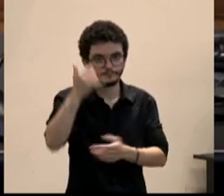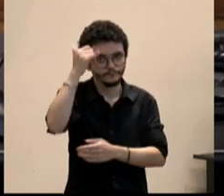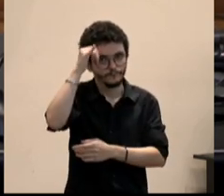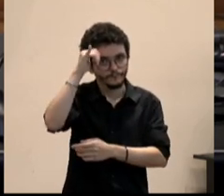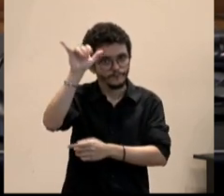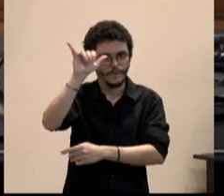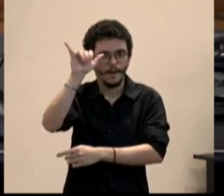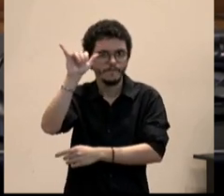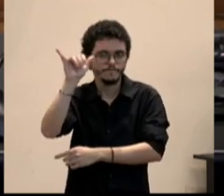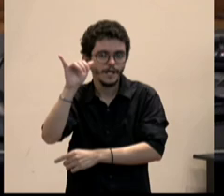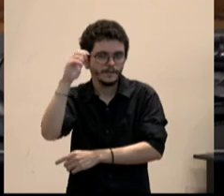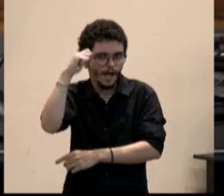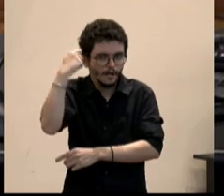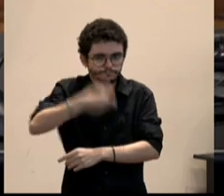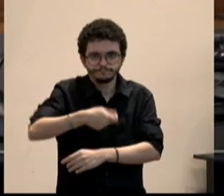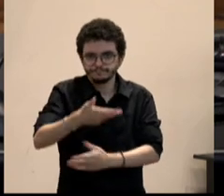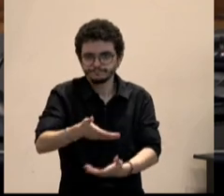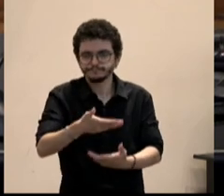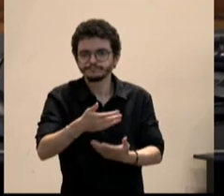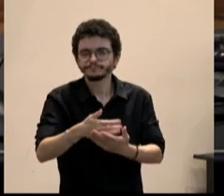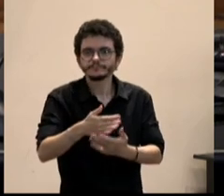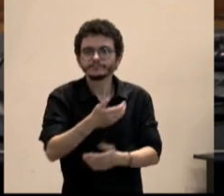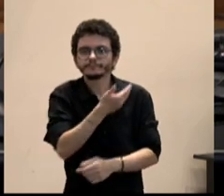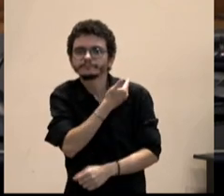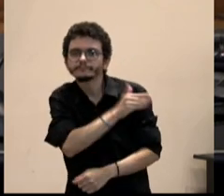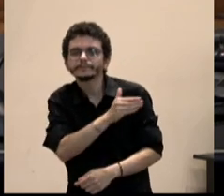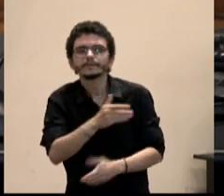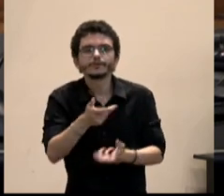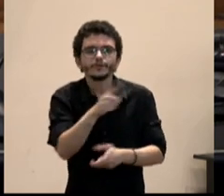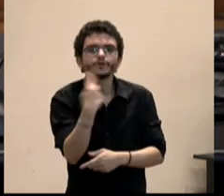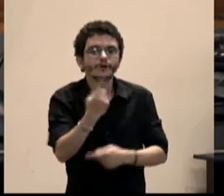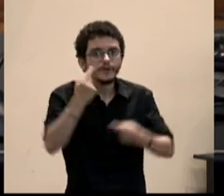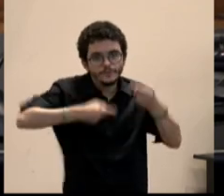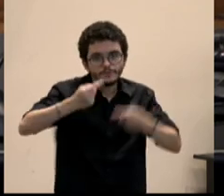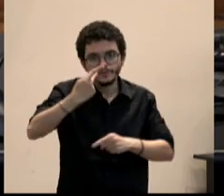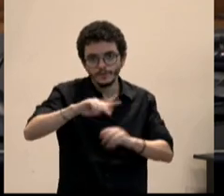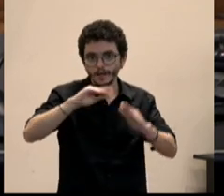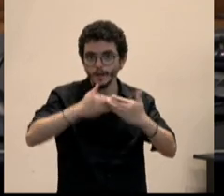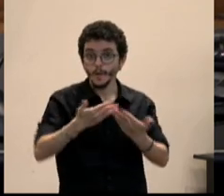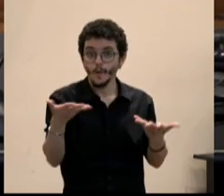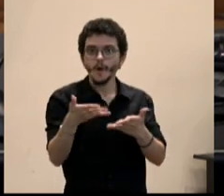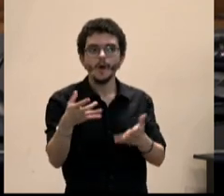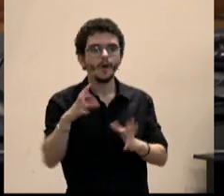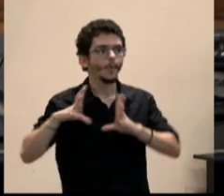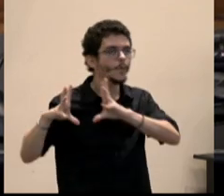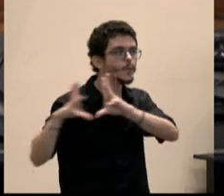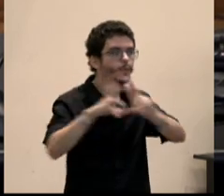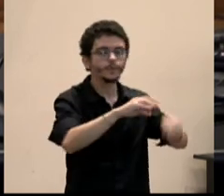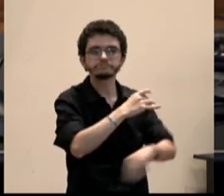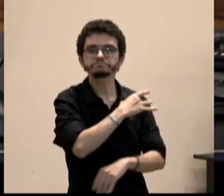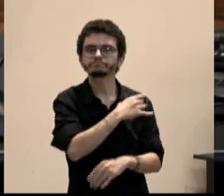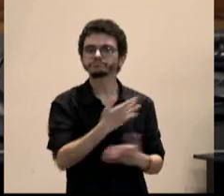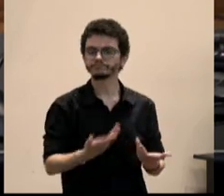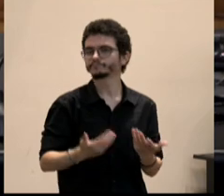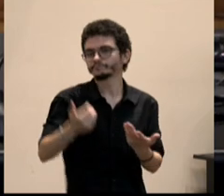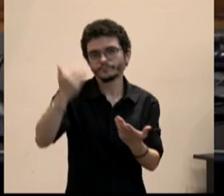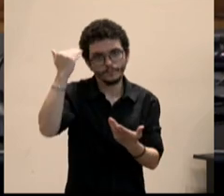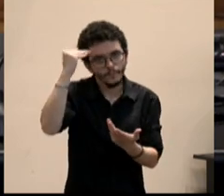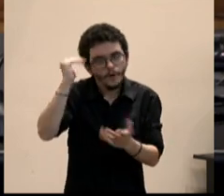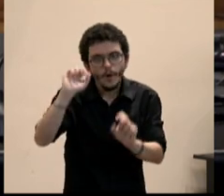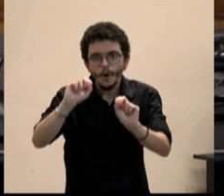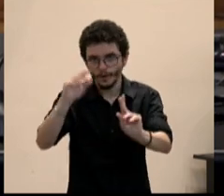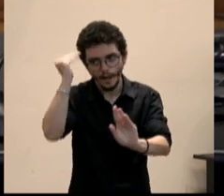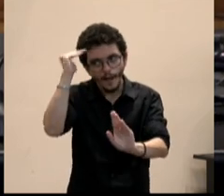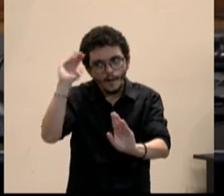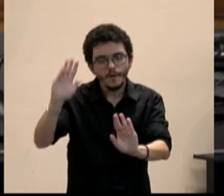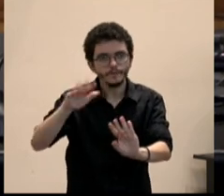antirracista. Nós queremos discutir aqui na nossa escola. Hoje está todo mundo com medo. E eu compreendo o cenário,